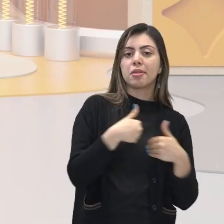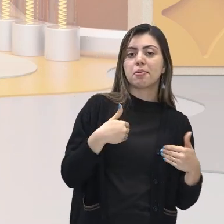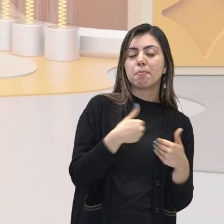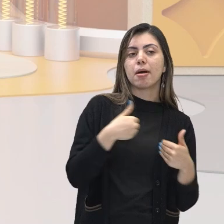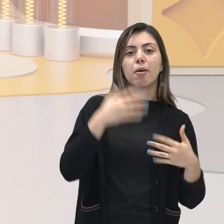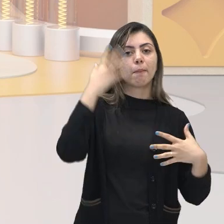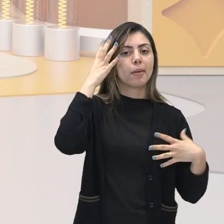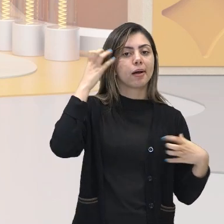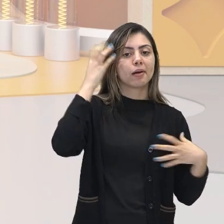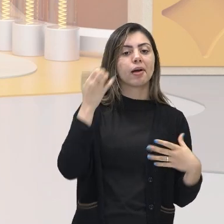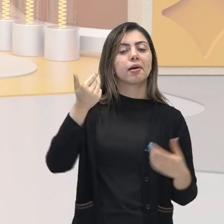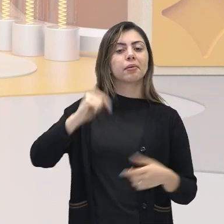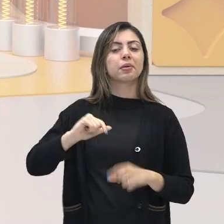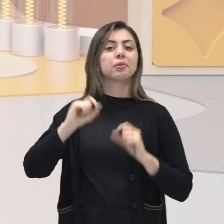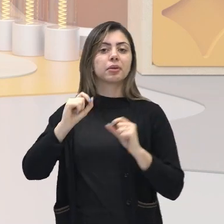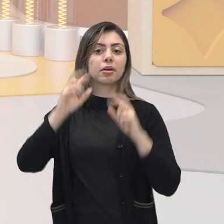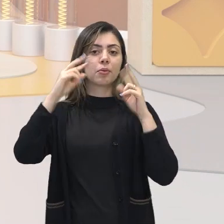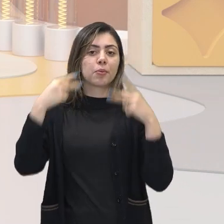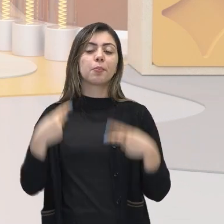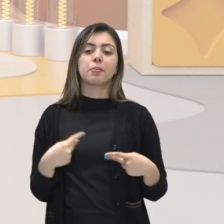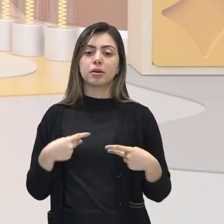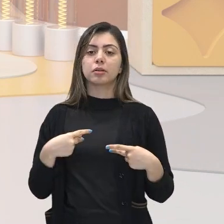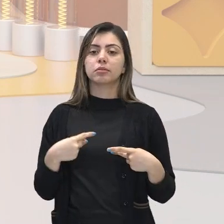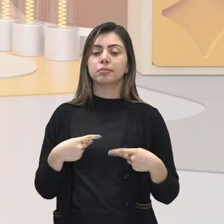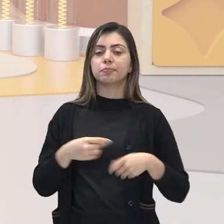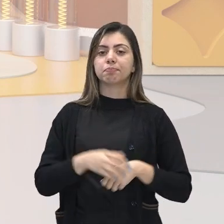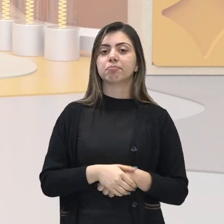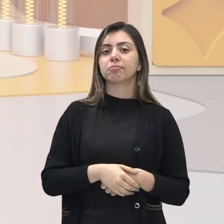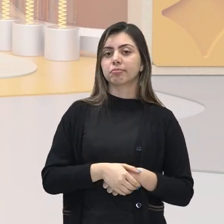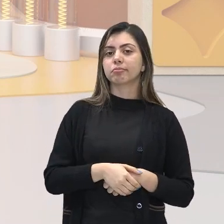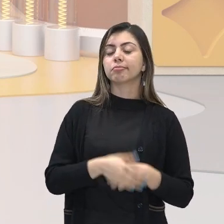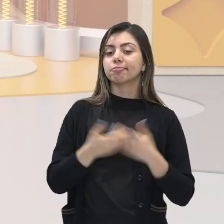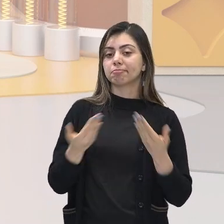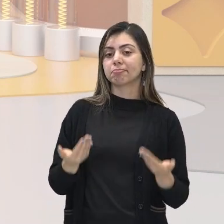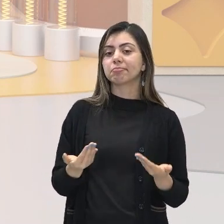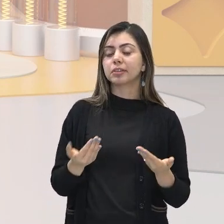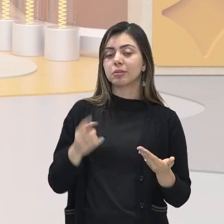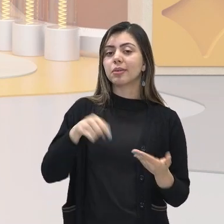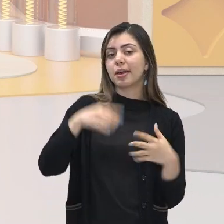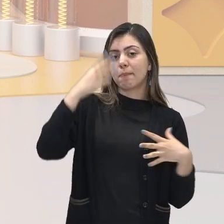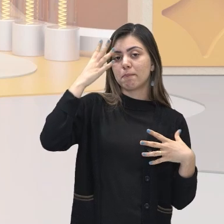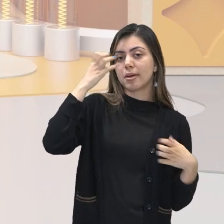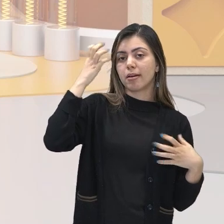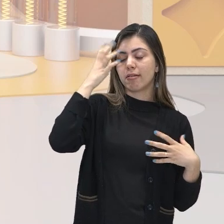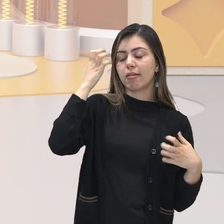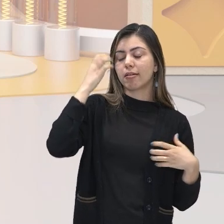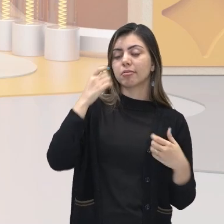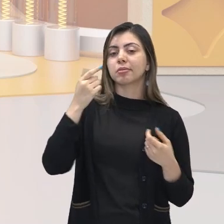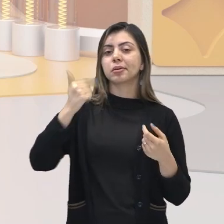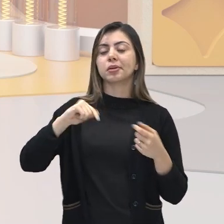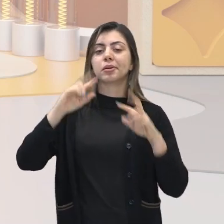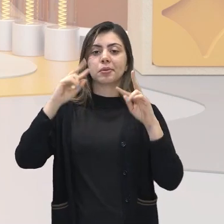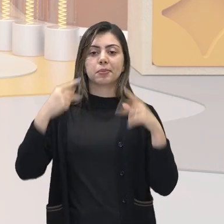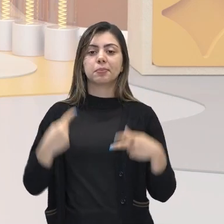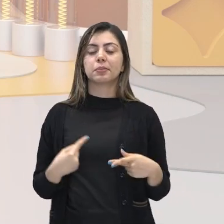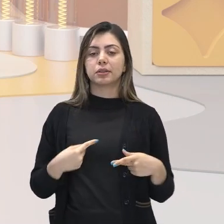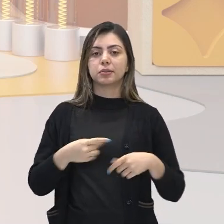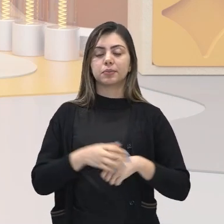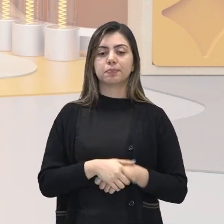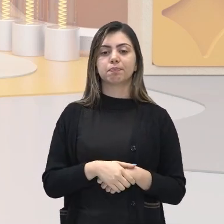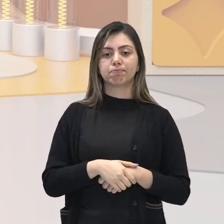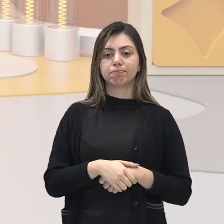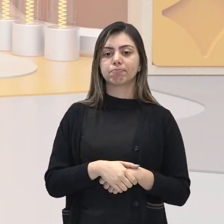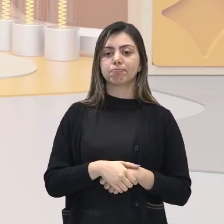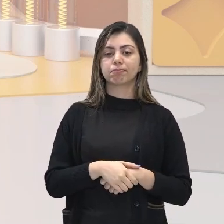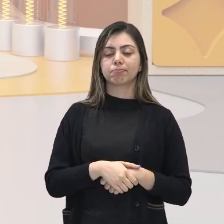caso, os macacos, vamos colocar de modo bem simples para que você entenda, a gente não vai teorizar de modo mais profundo porque não cabe nesse momento,